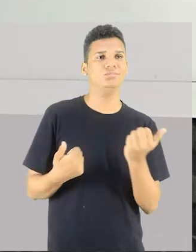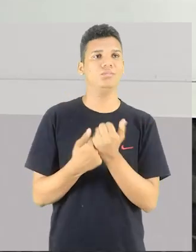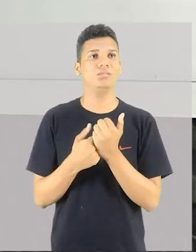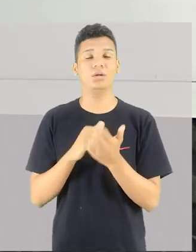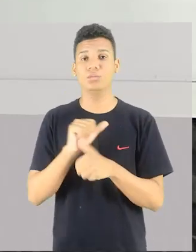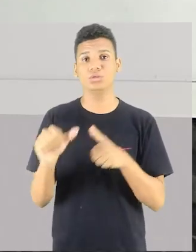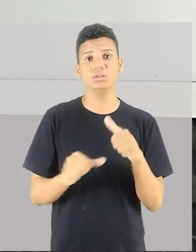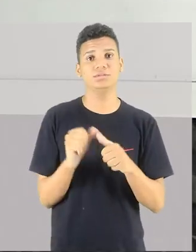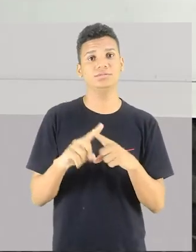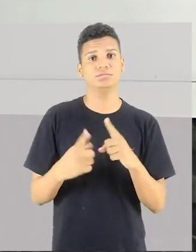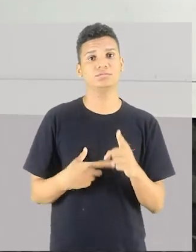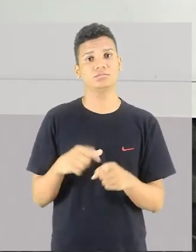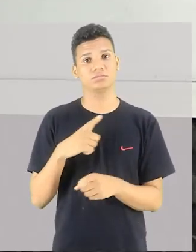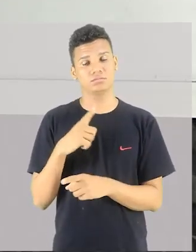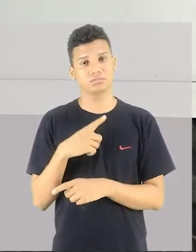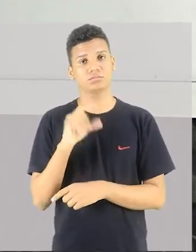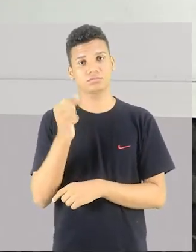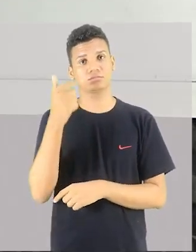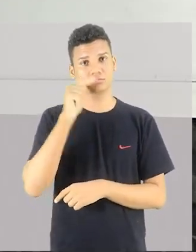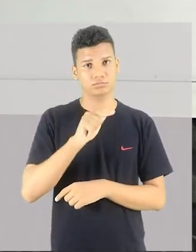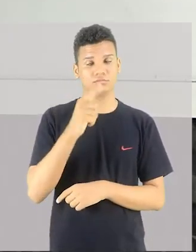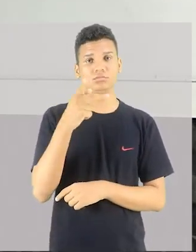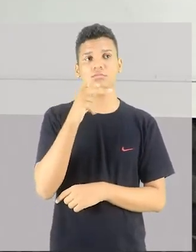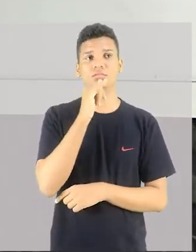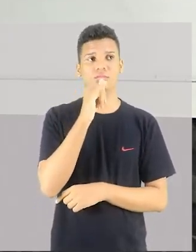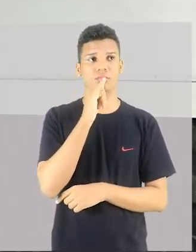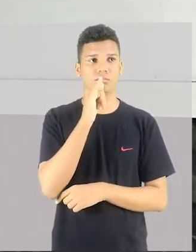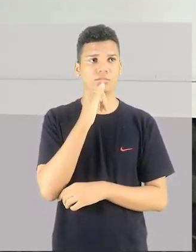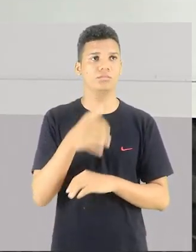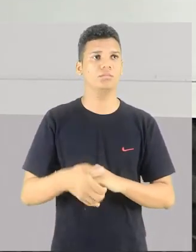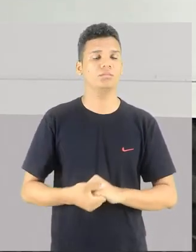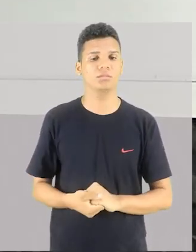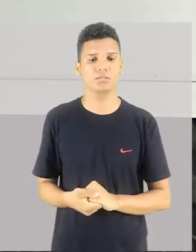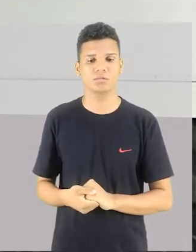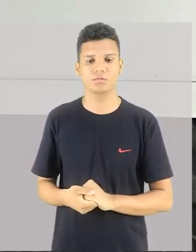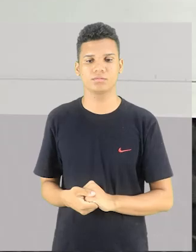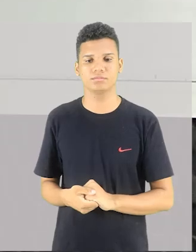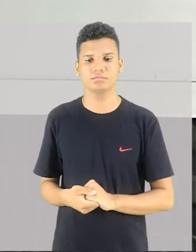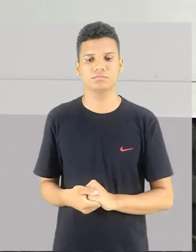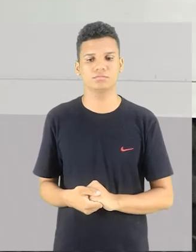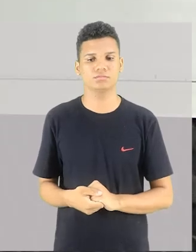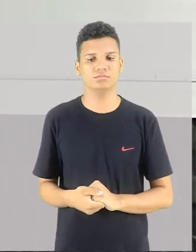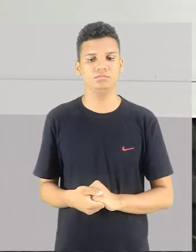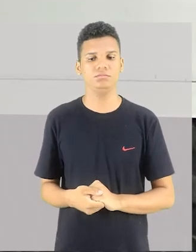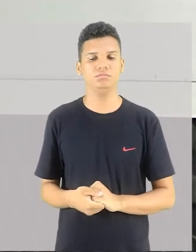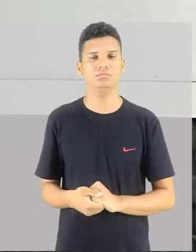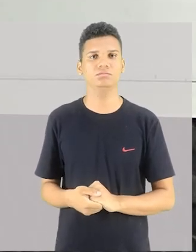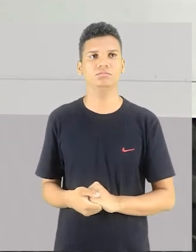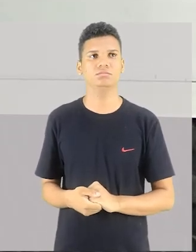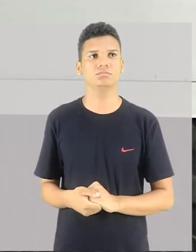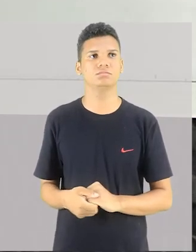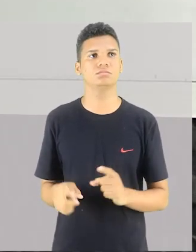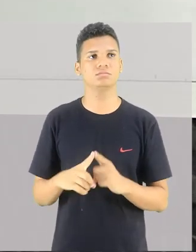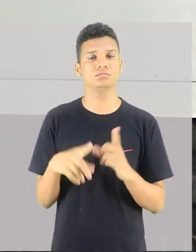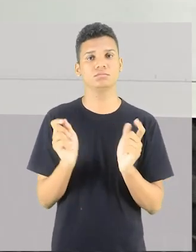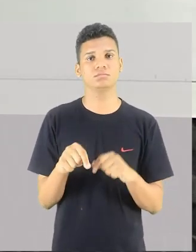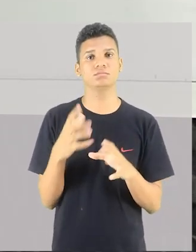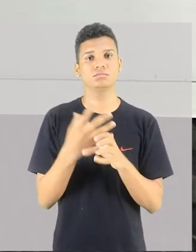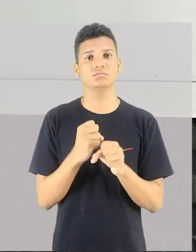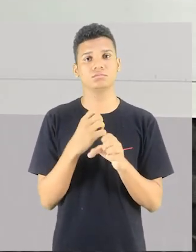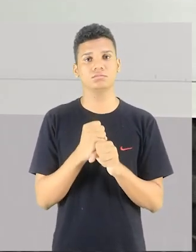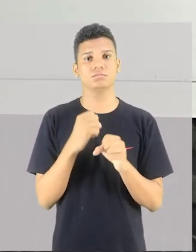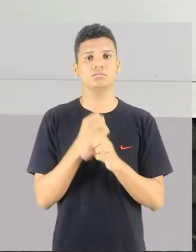nada porque nas opções ele Conserva o pi Então essa área antes era você pode calcular at